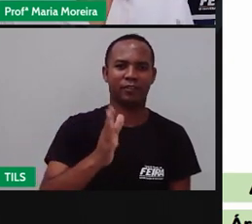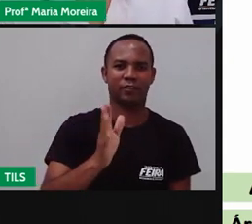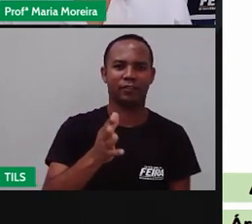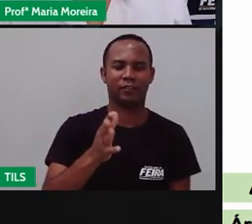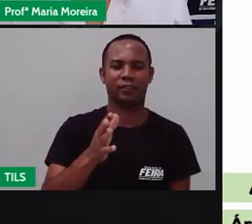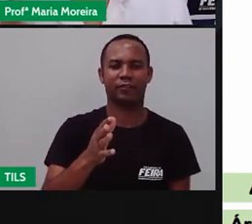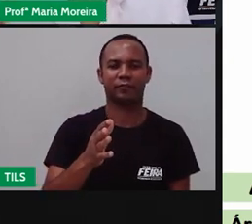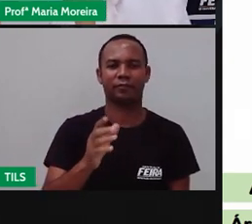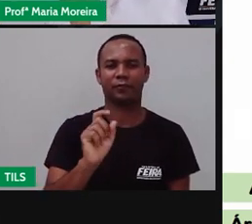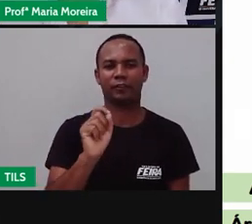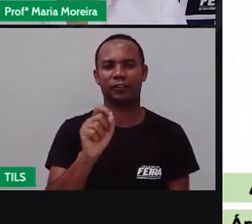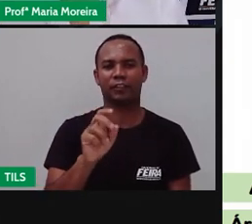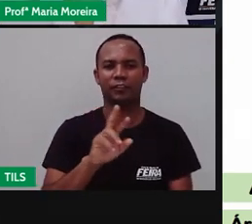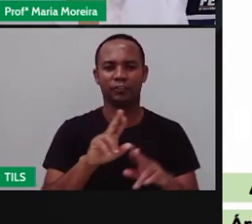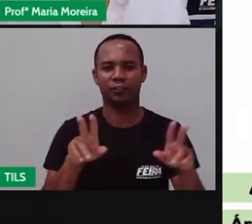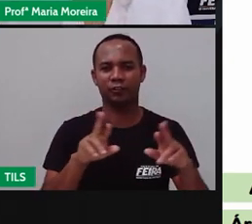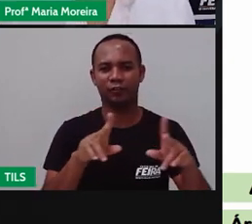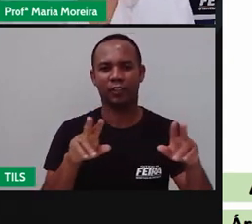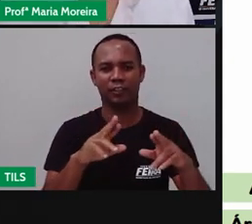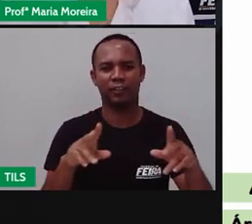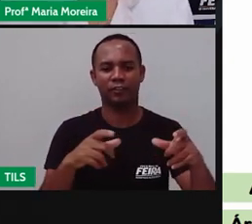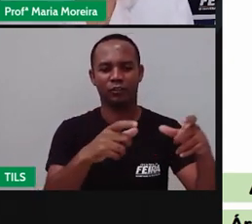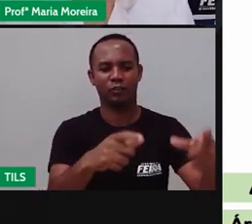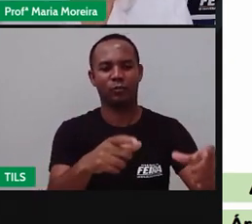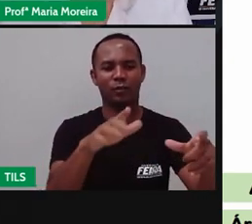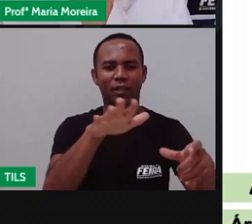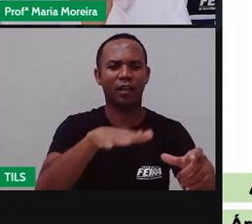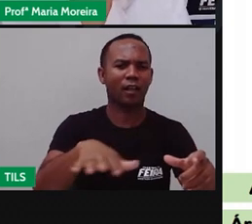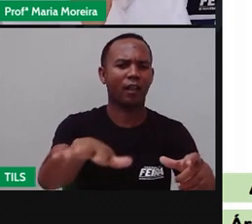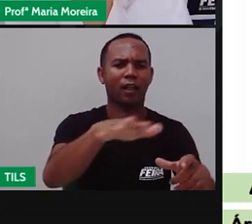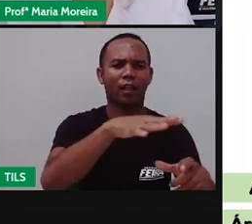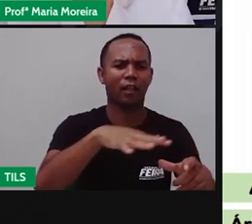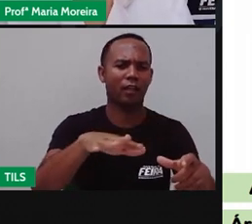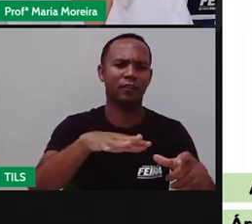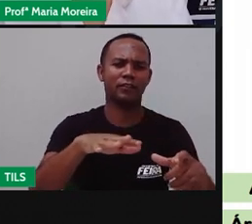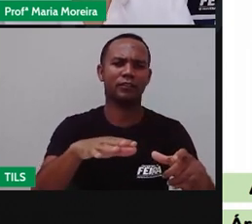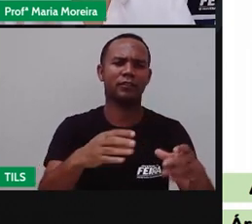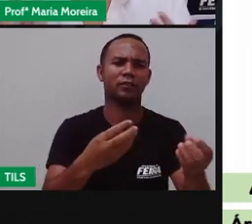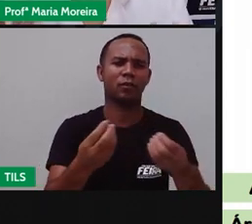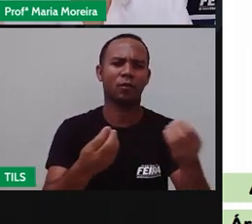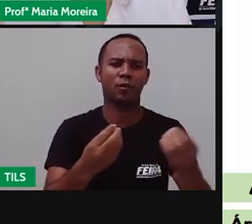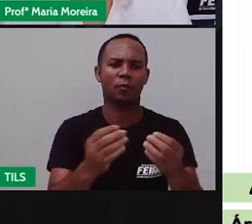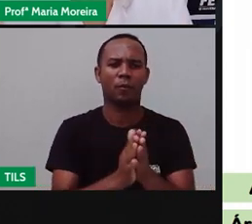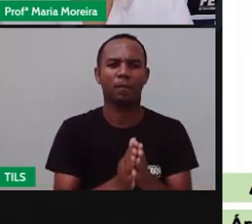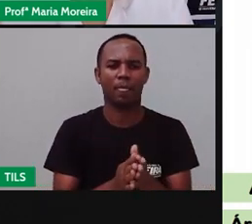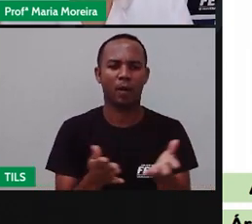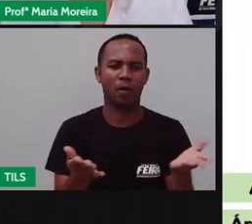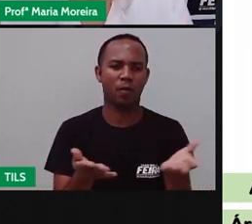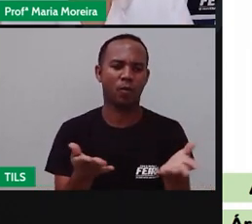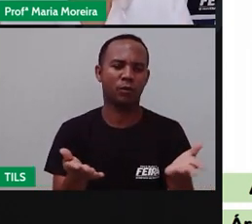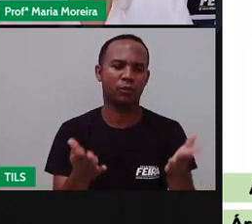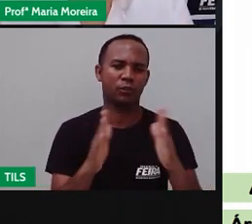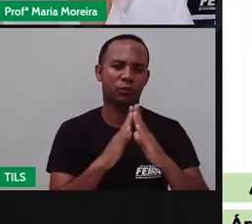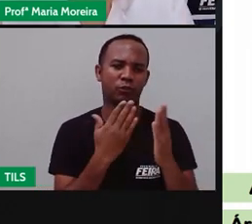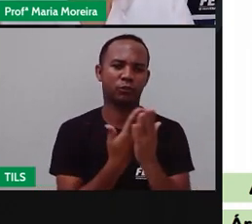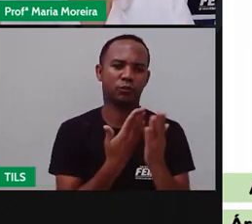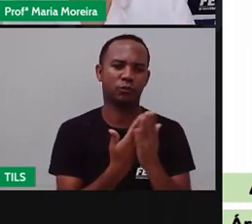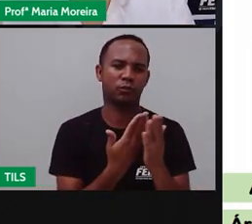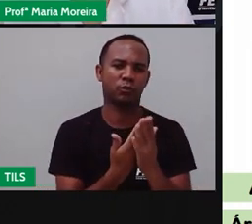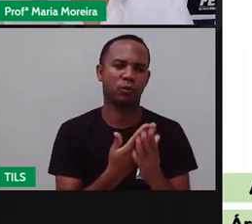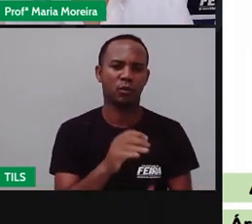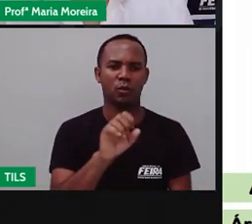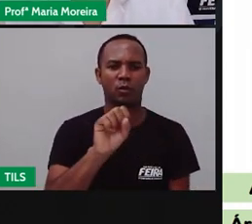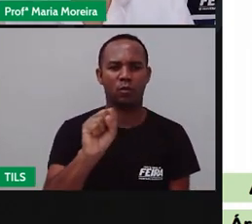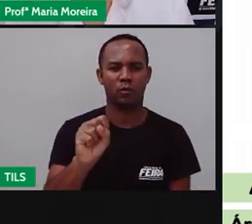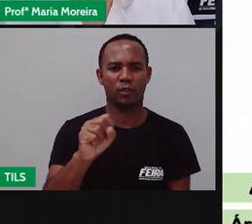89. Diferentes paisagens. Hoje, né? Nossa aula de número 89,